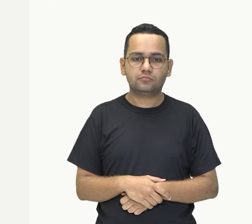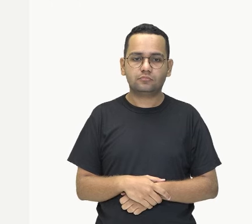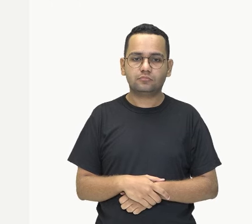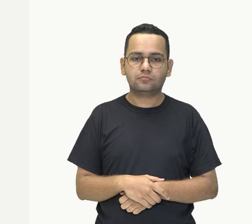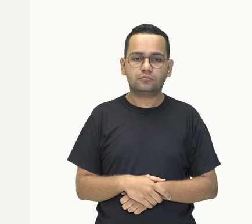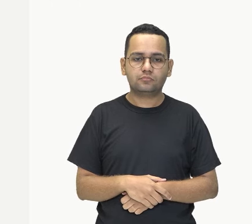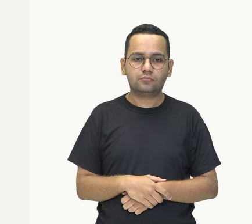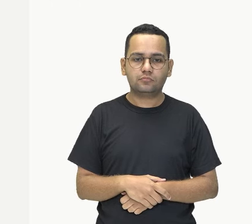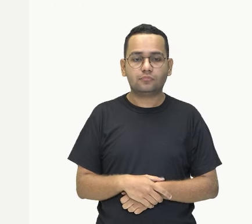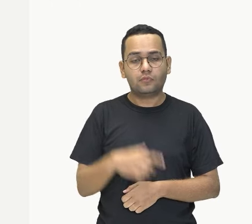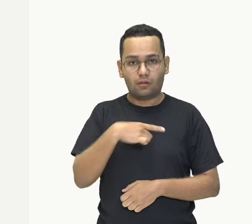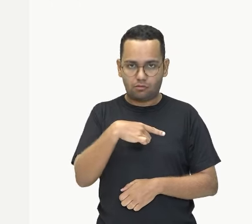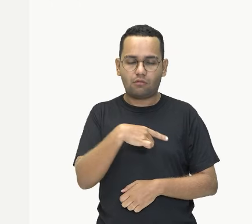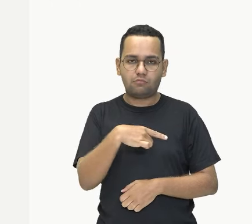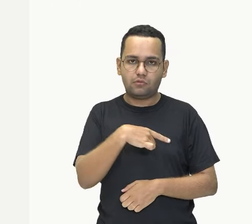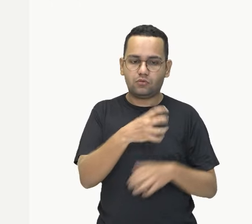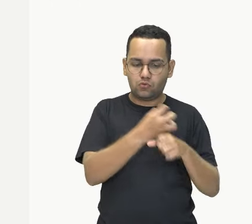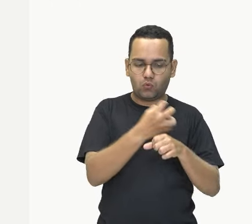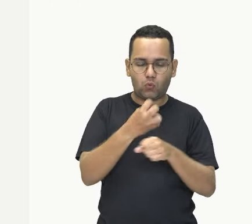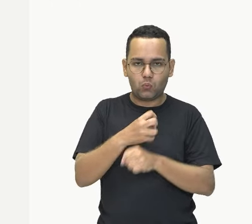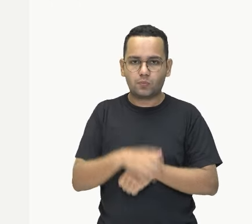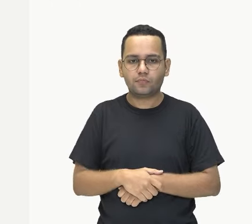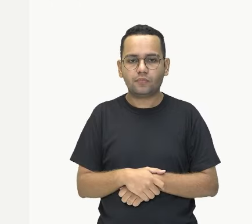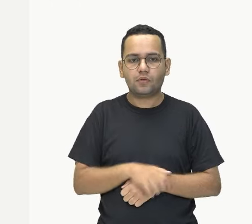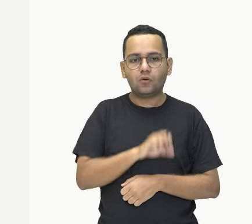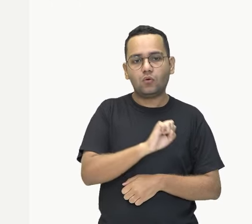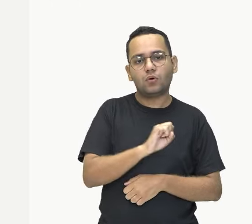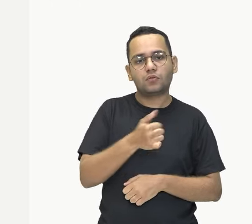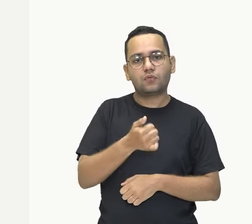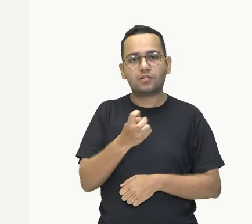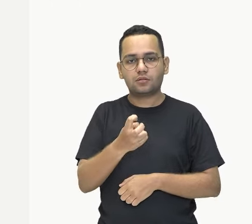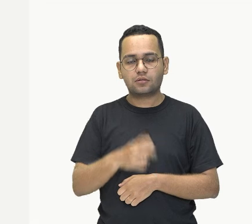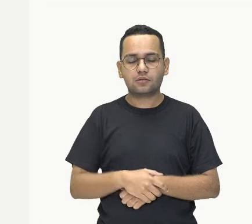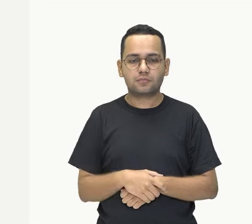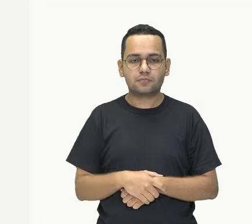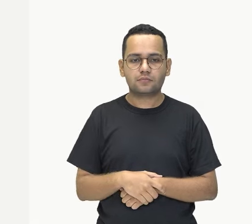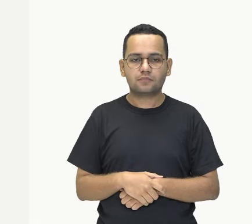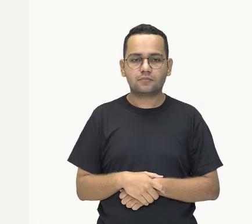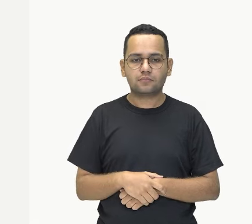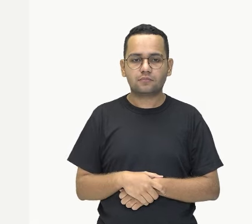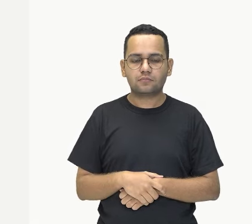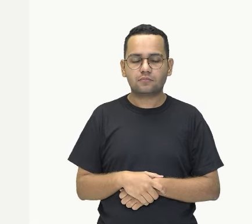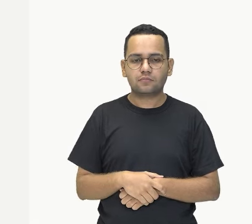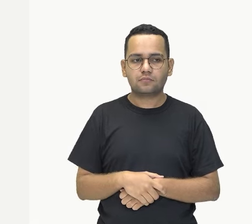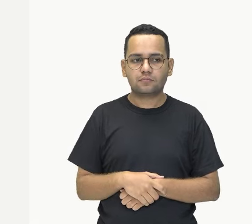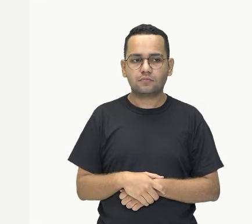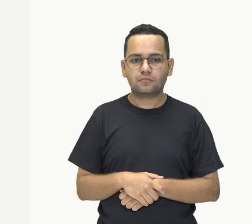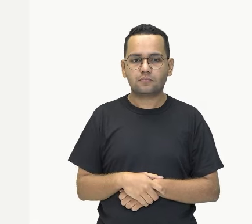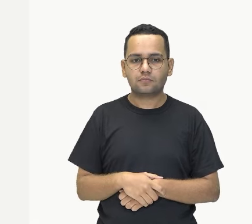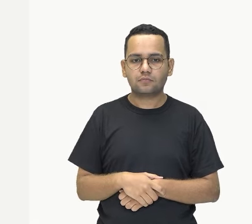nossos coeficientes, 8 vezes 15. 8 vezes 15 é igual a